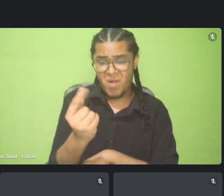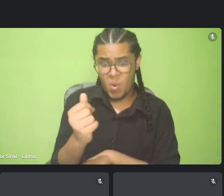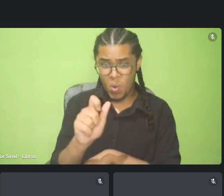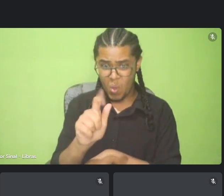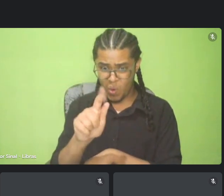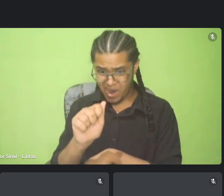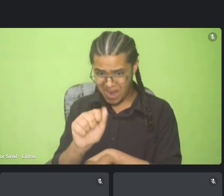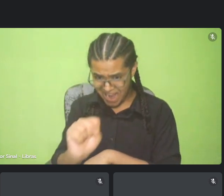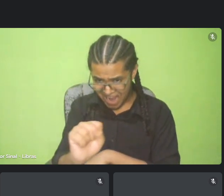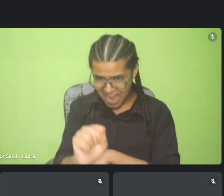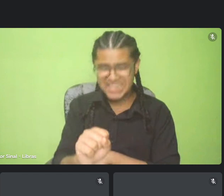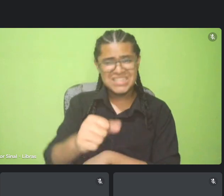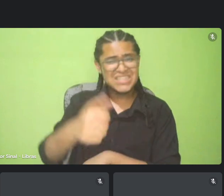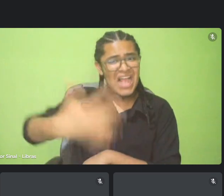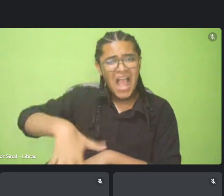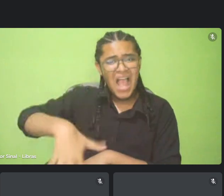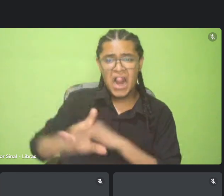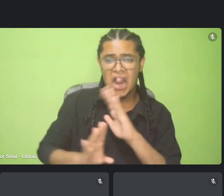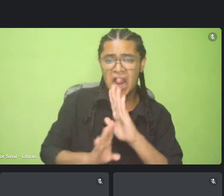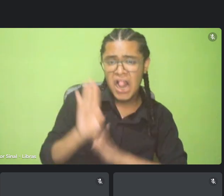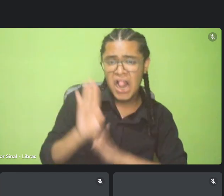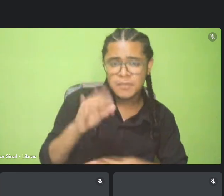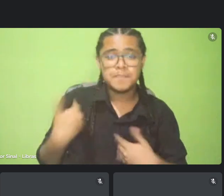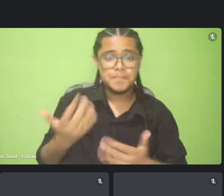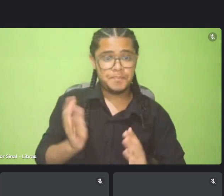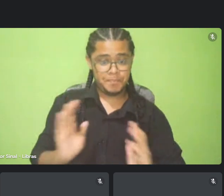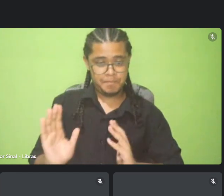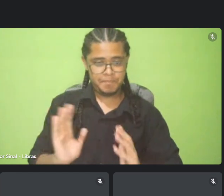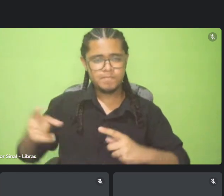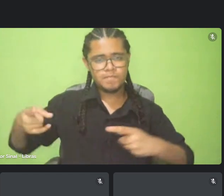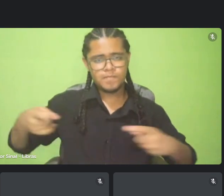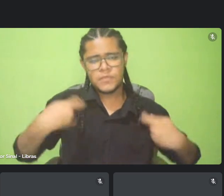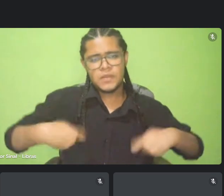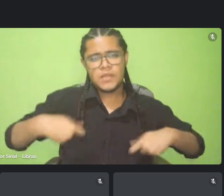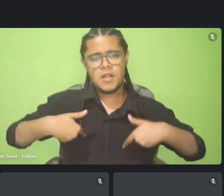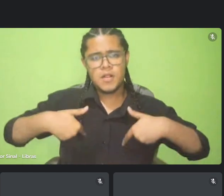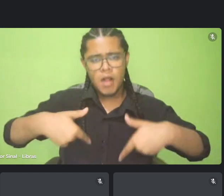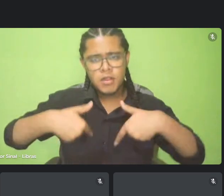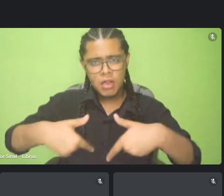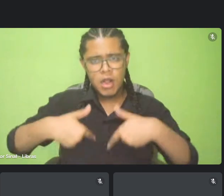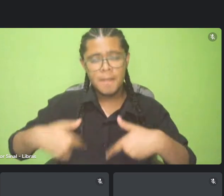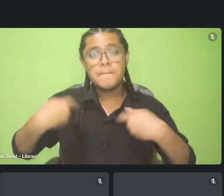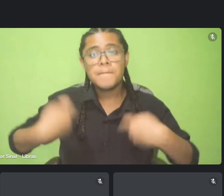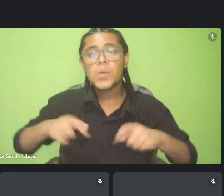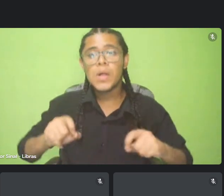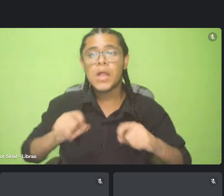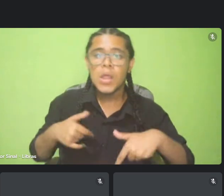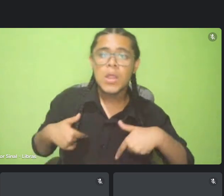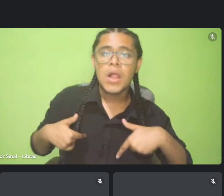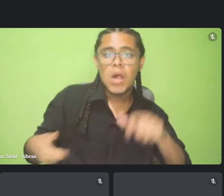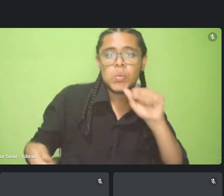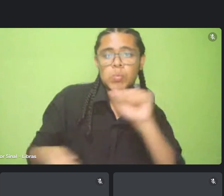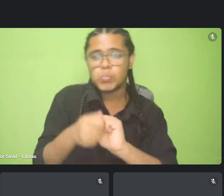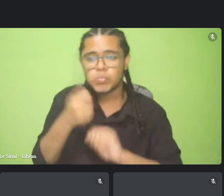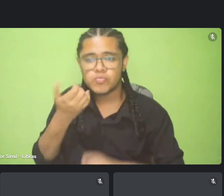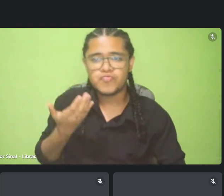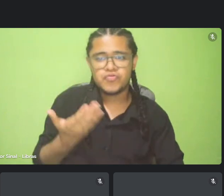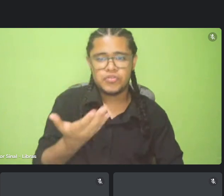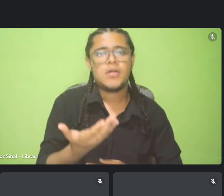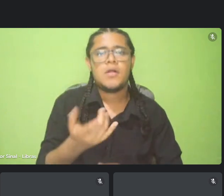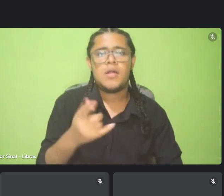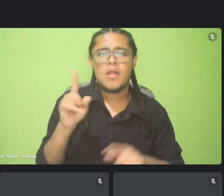tempos de guerra, lutar é preciso. É muito importante estar na luta com você. Na luta contra as